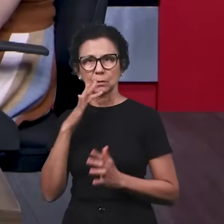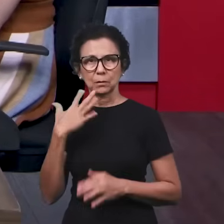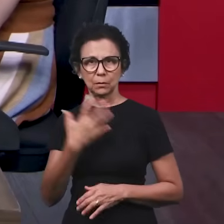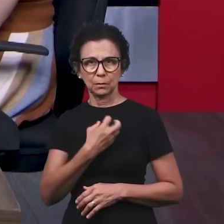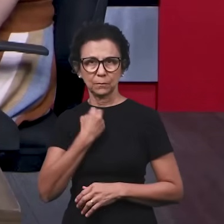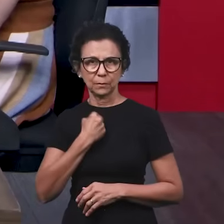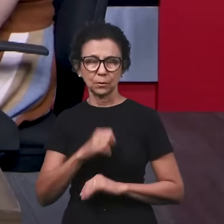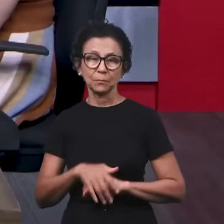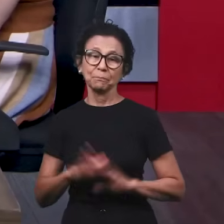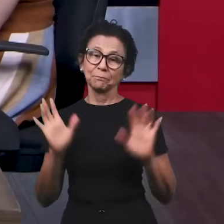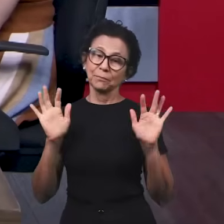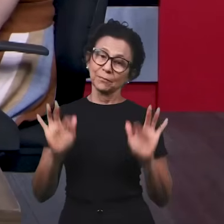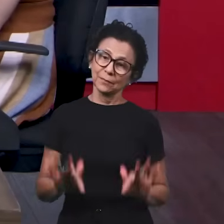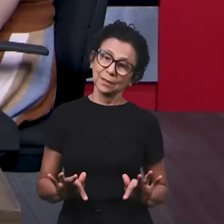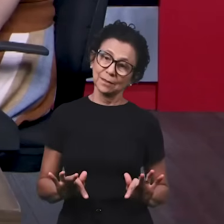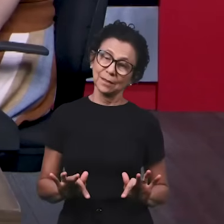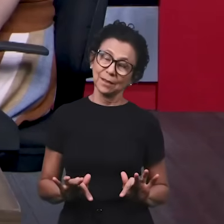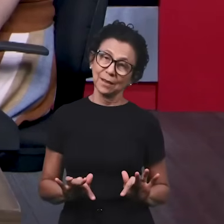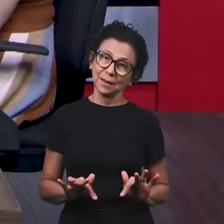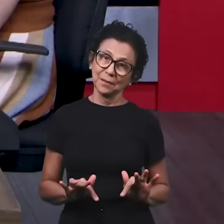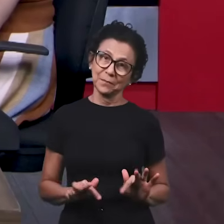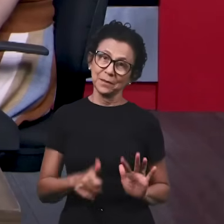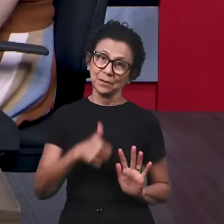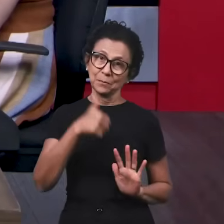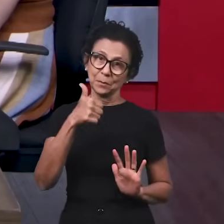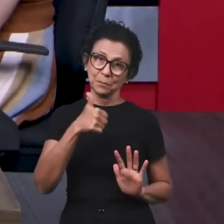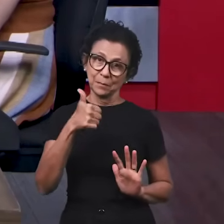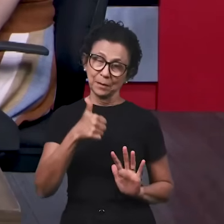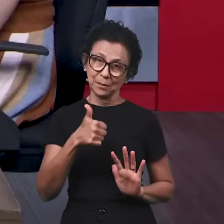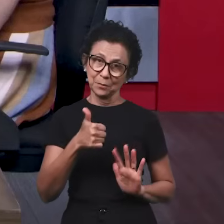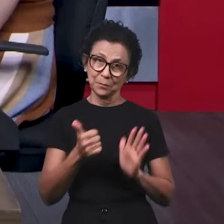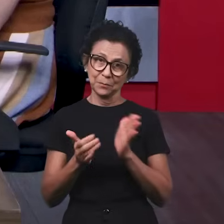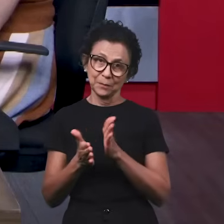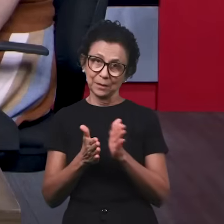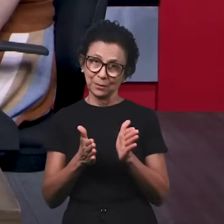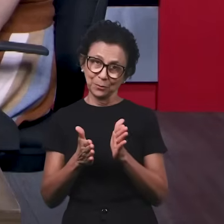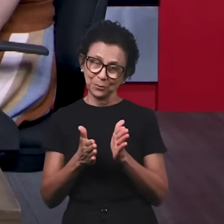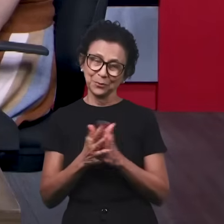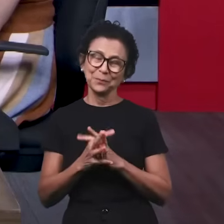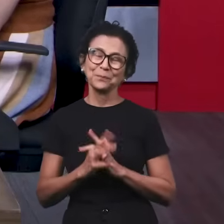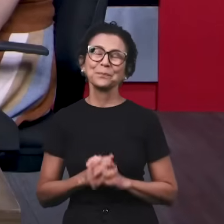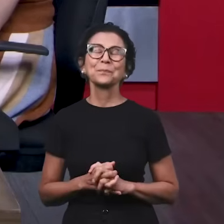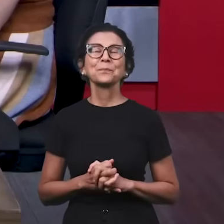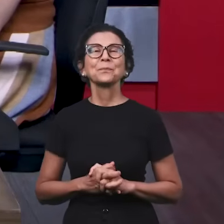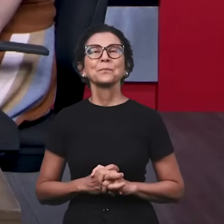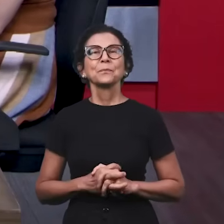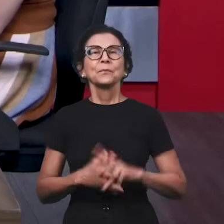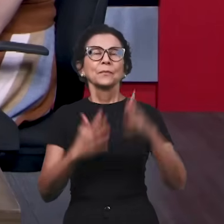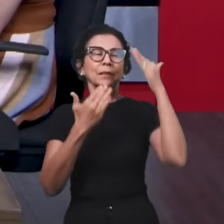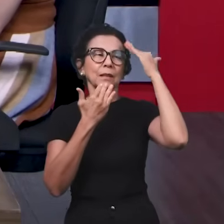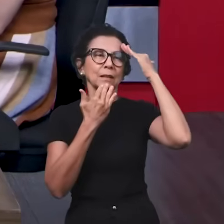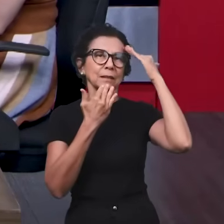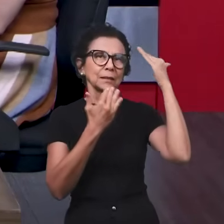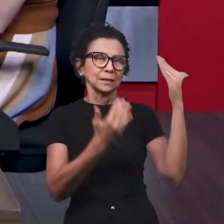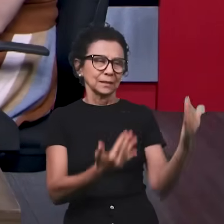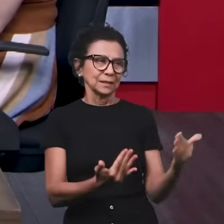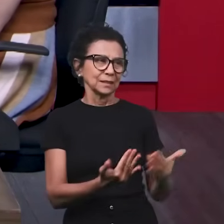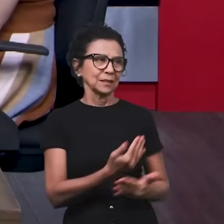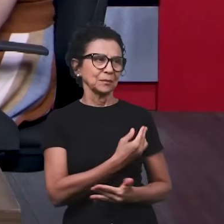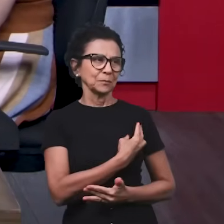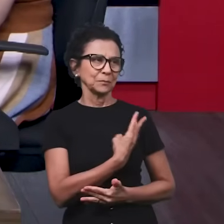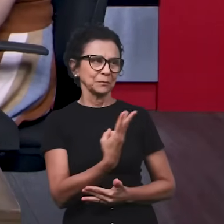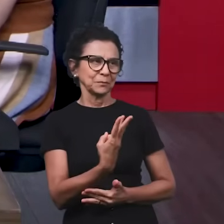Nós temos que encerrar esse primeiro episódio, nós vamos ficando por aqui, mas agradecemos muitíssimo essa companhia